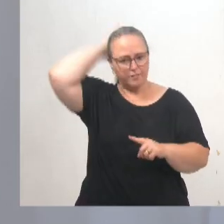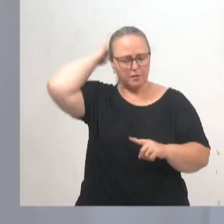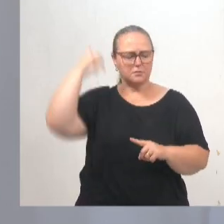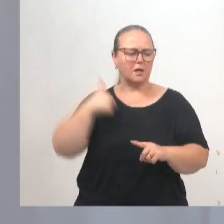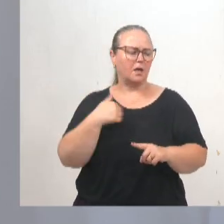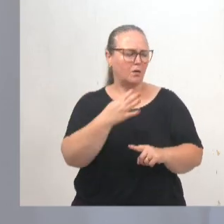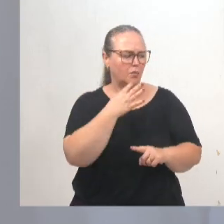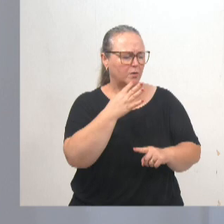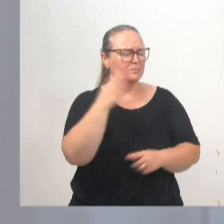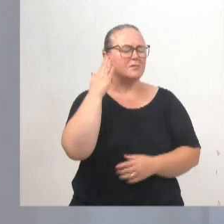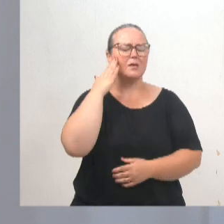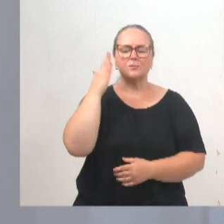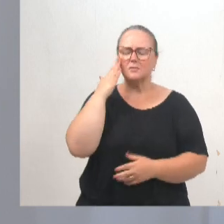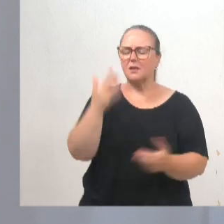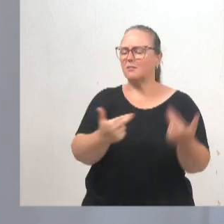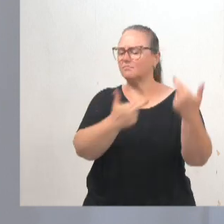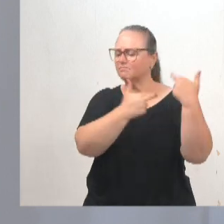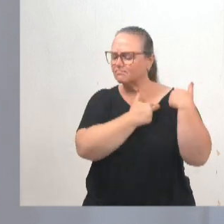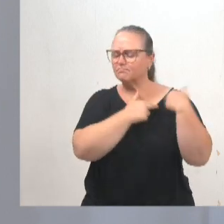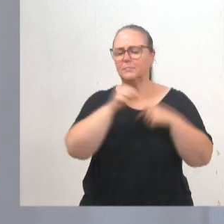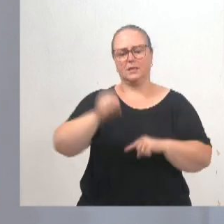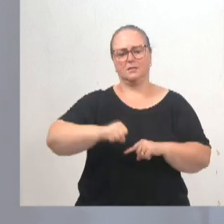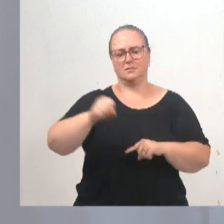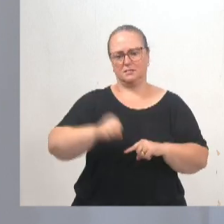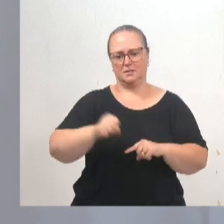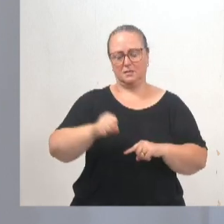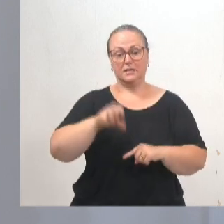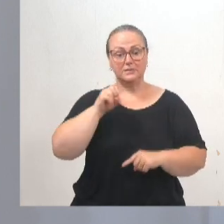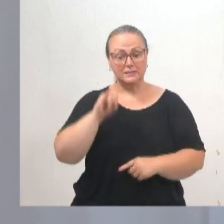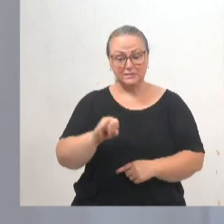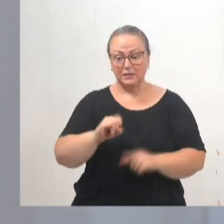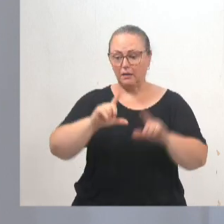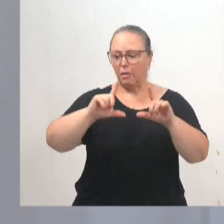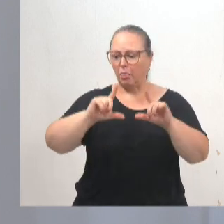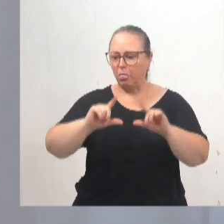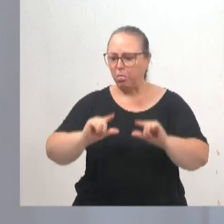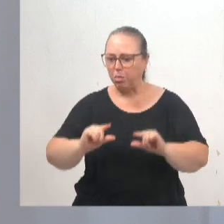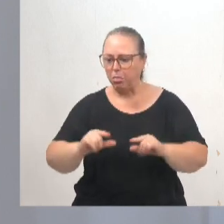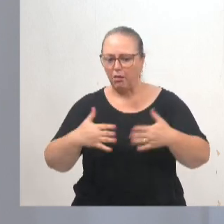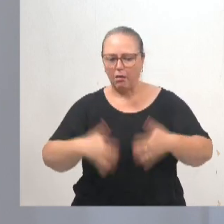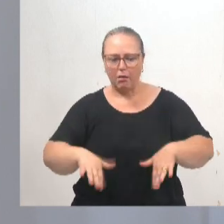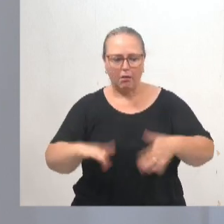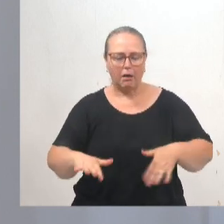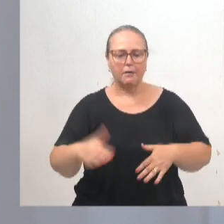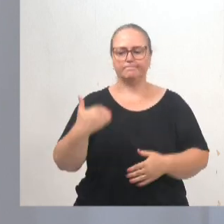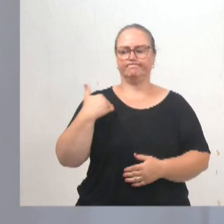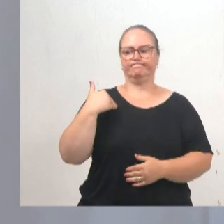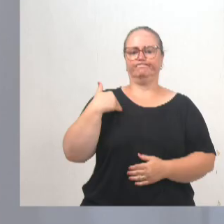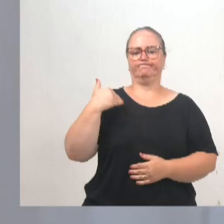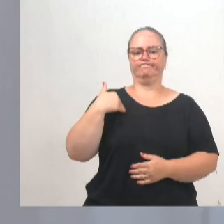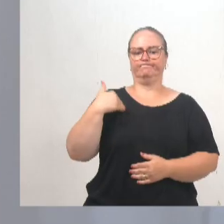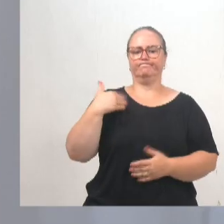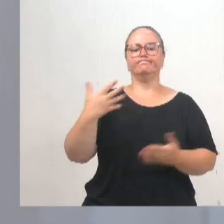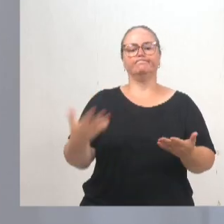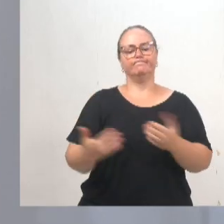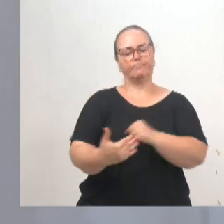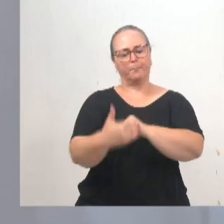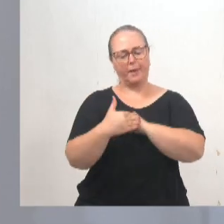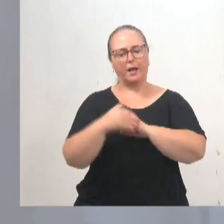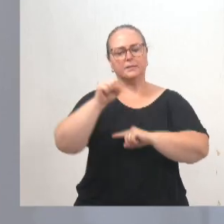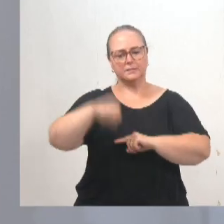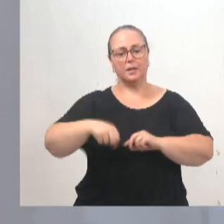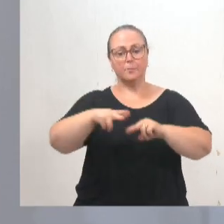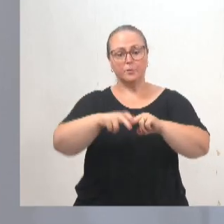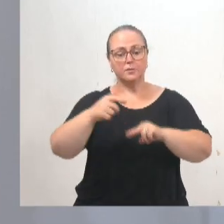se cair esse índice, muito provavelmente eu vou ser cobrado. Então, nós somos sim os primeiros a pensar em qualidade de serviço